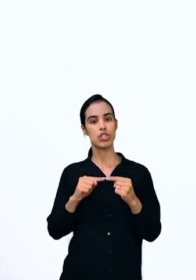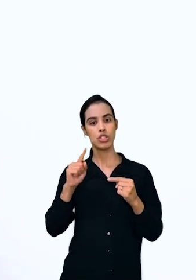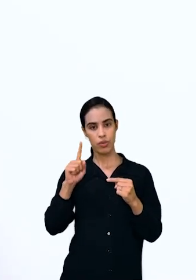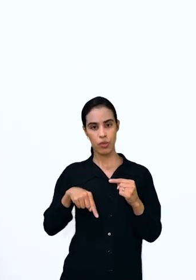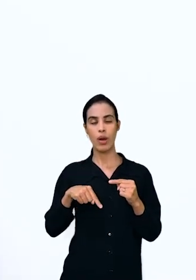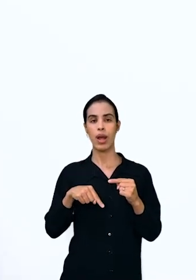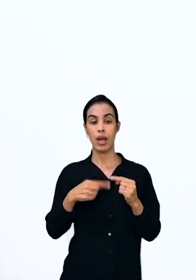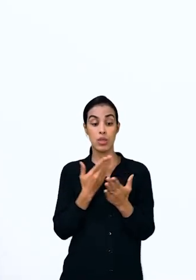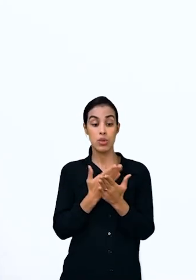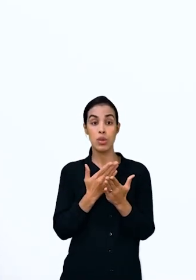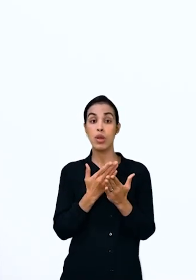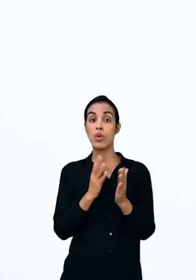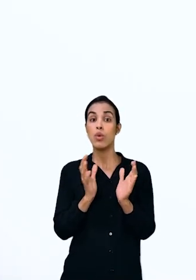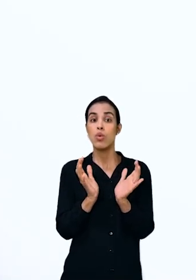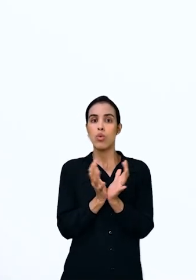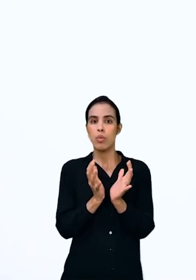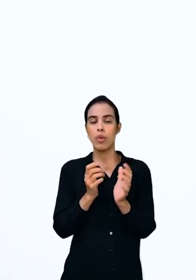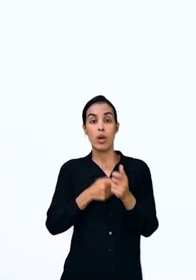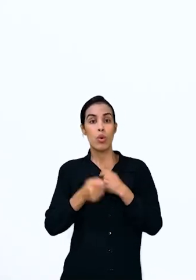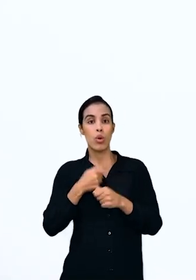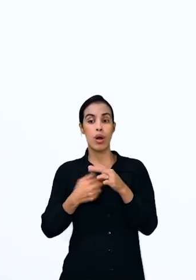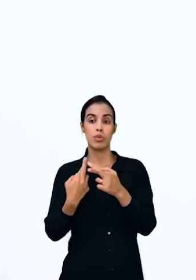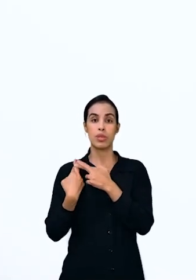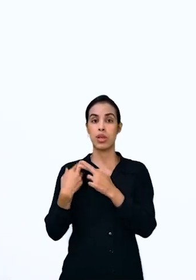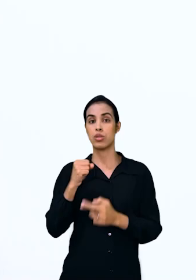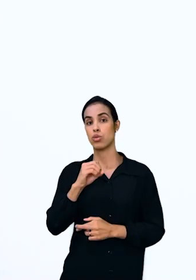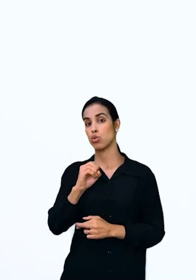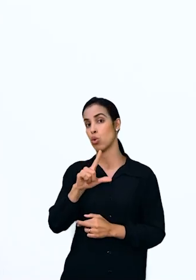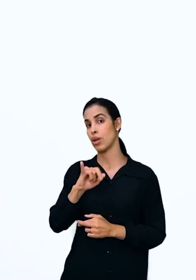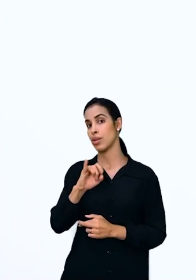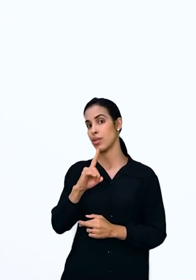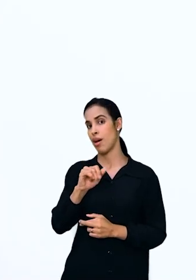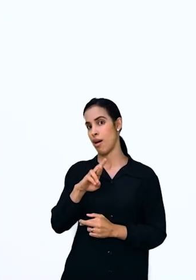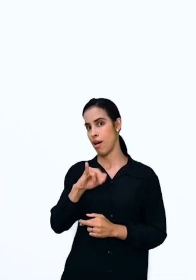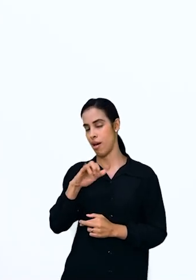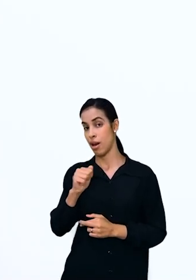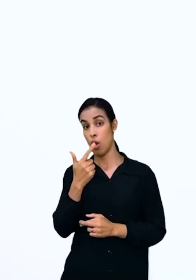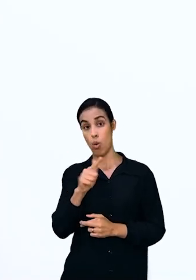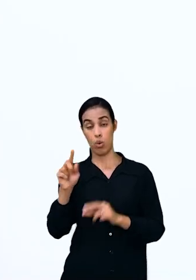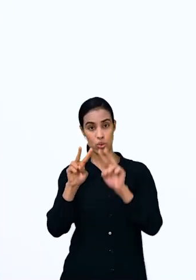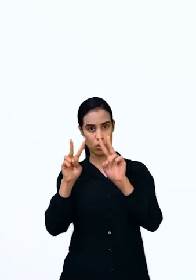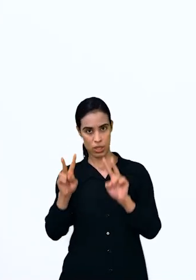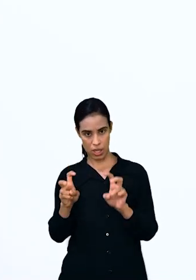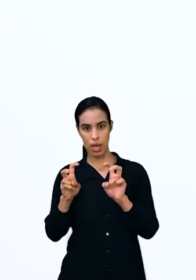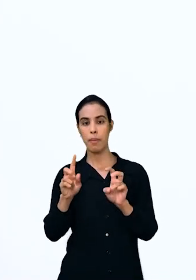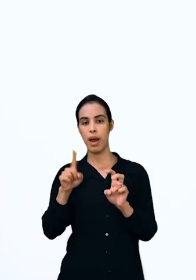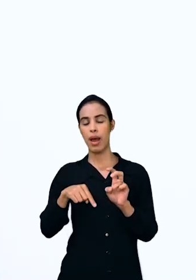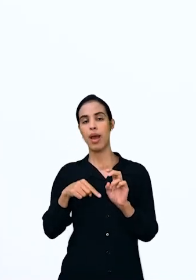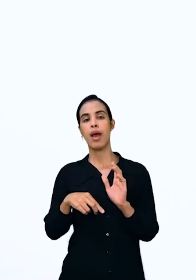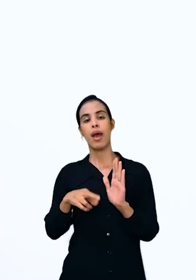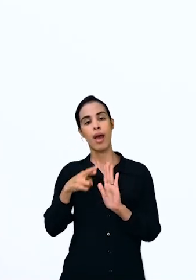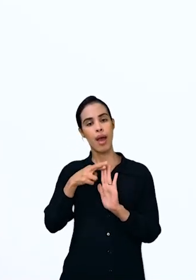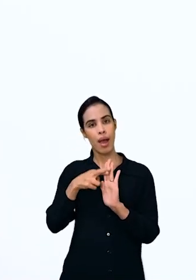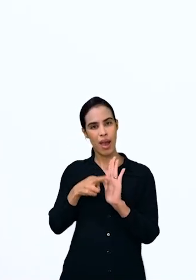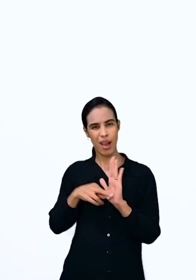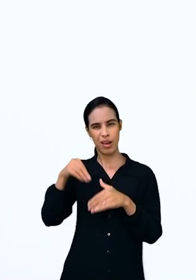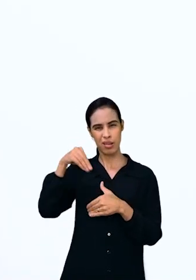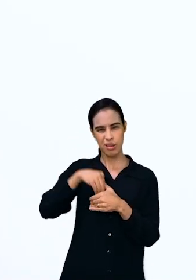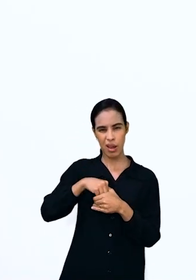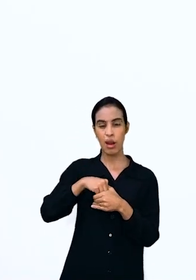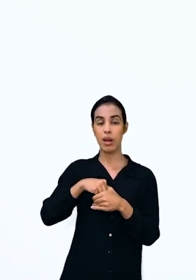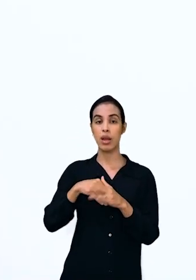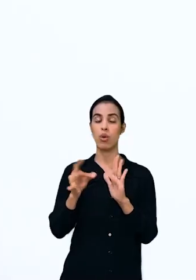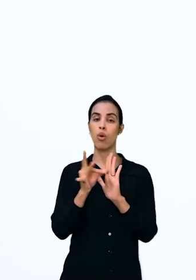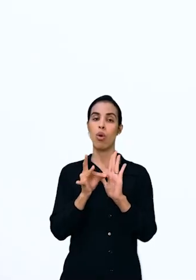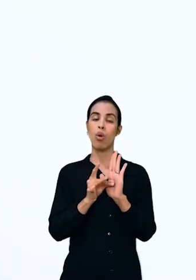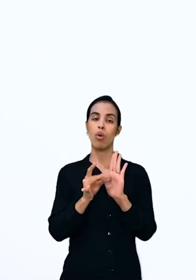refere à ampliação do conceito de grupo econômico para efeito de responsabilidade solidária. Outro tema em debate é a cláusula